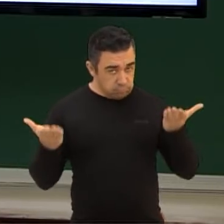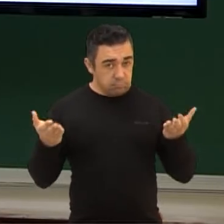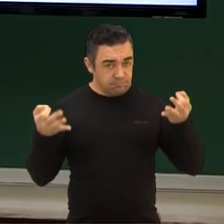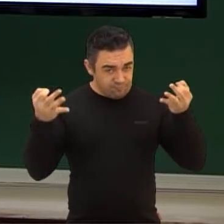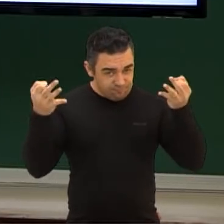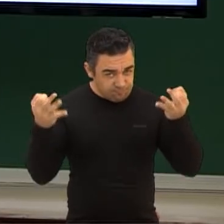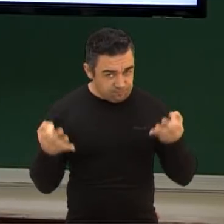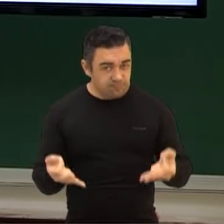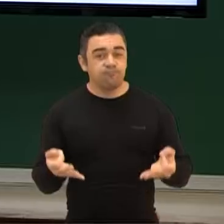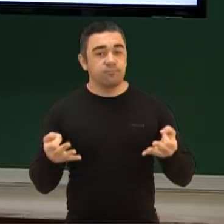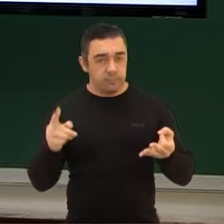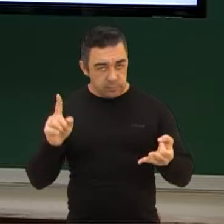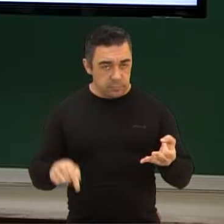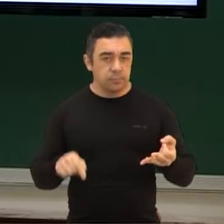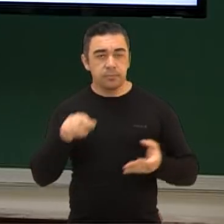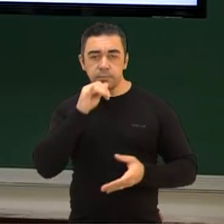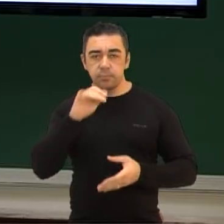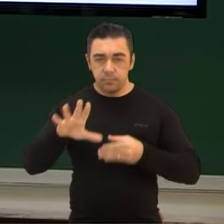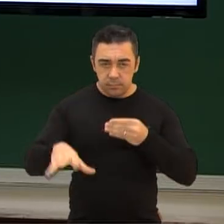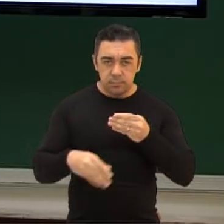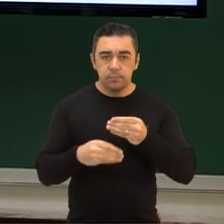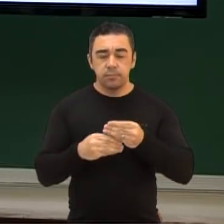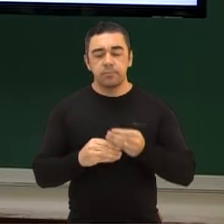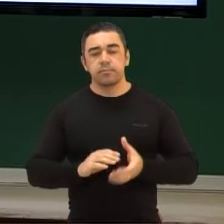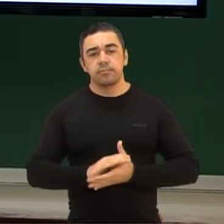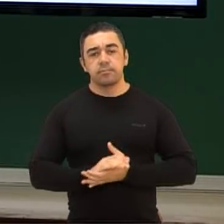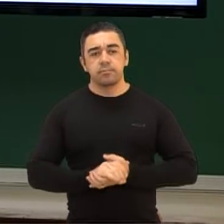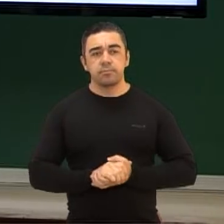equilibrada. É um valor igual, né?